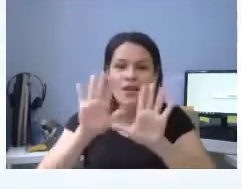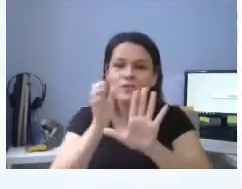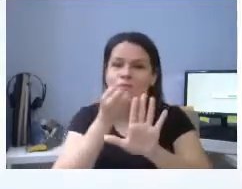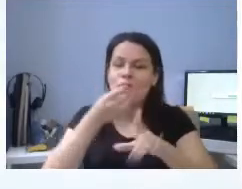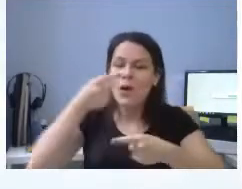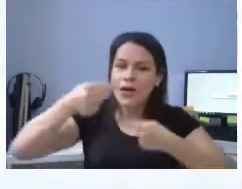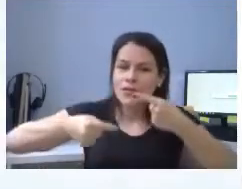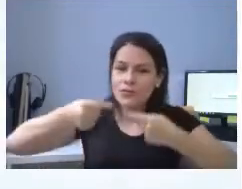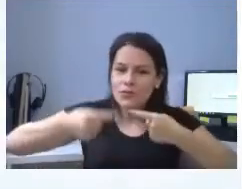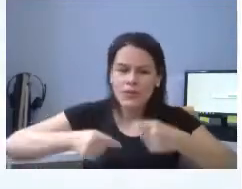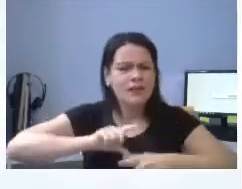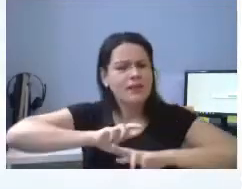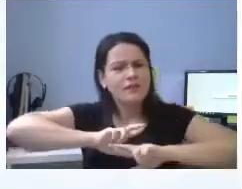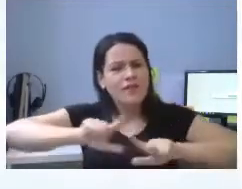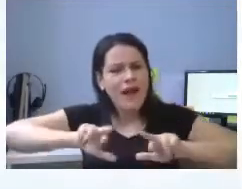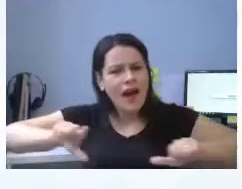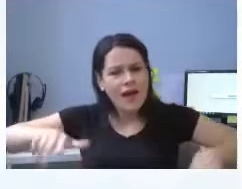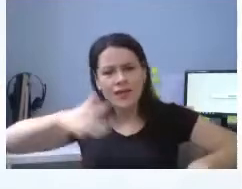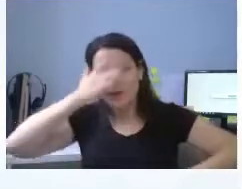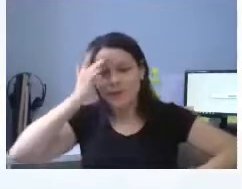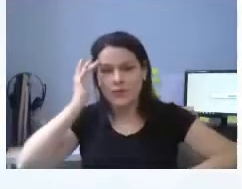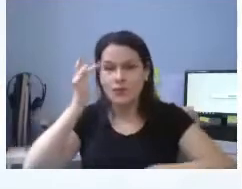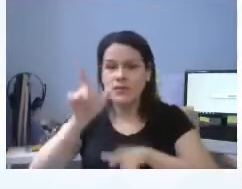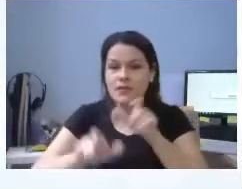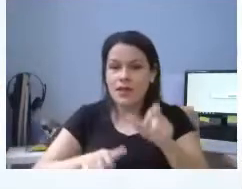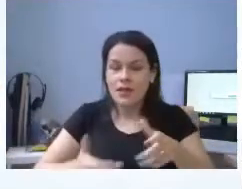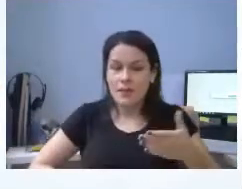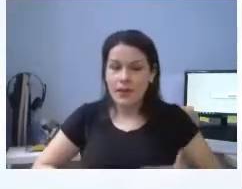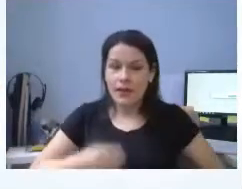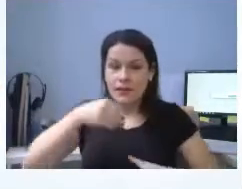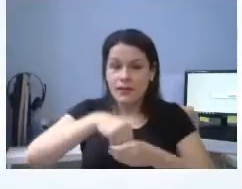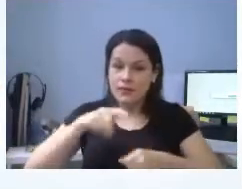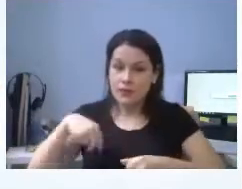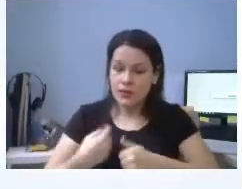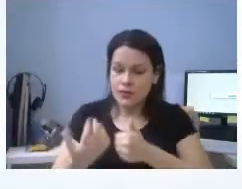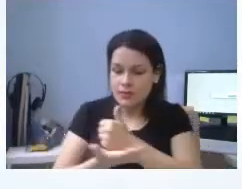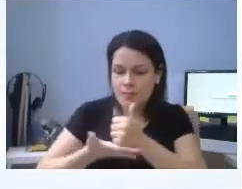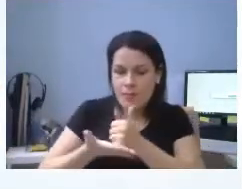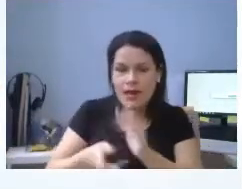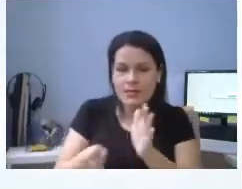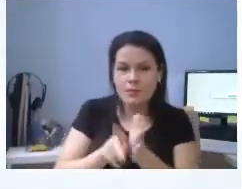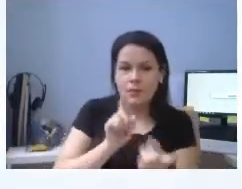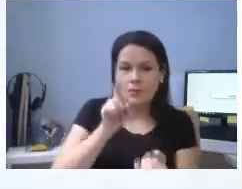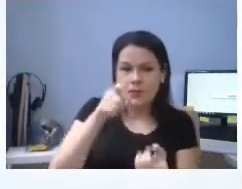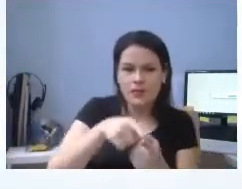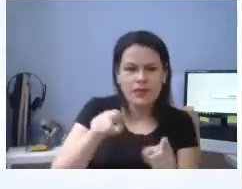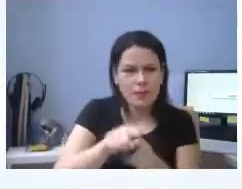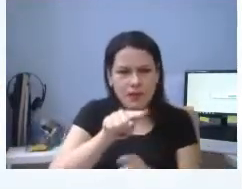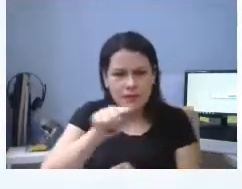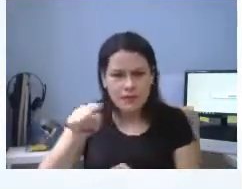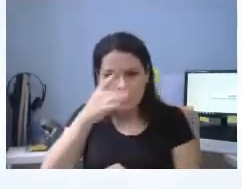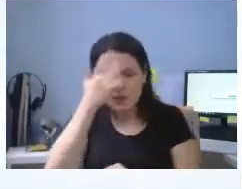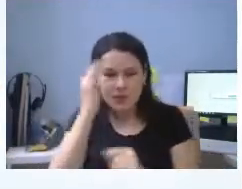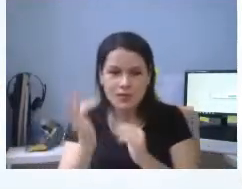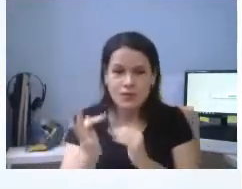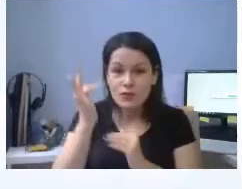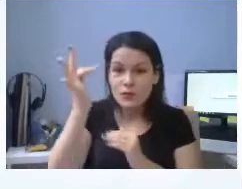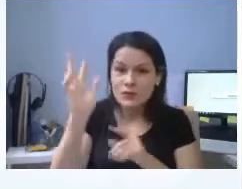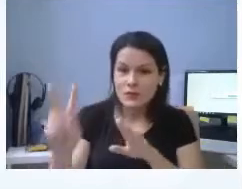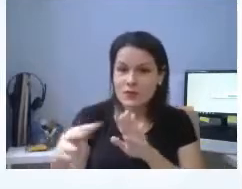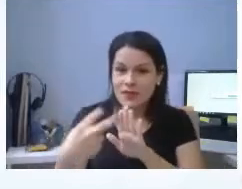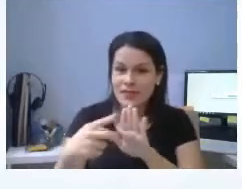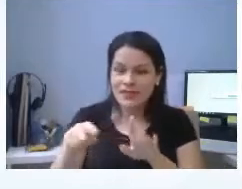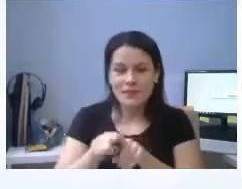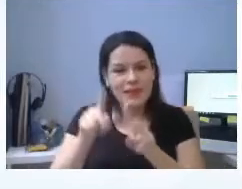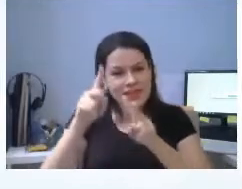temos muitos trabalhadores na nossa base, assim como pessoas que estarão nos assistindo na sequência, que também estão na